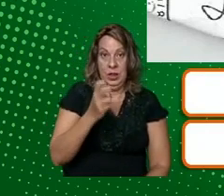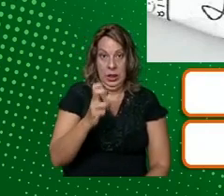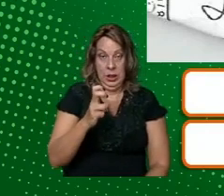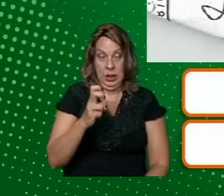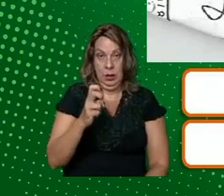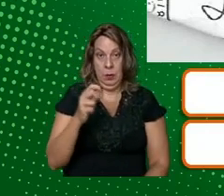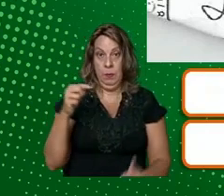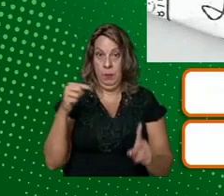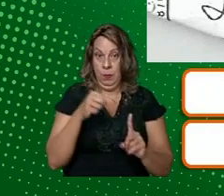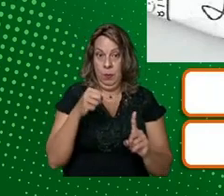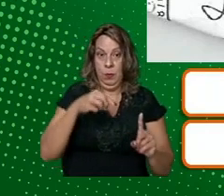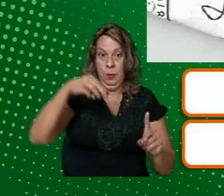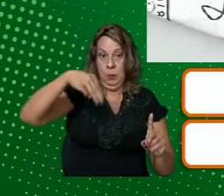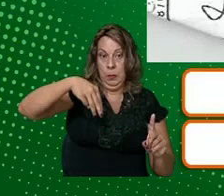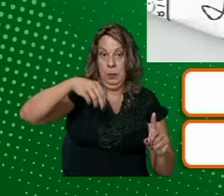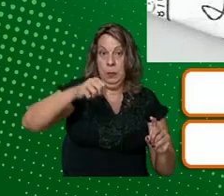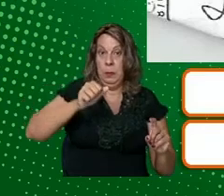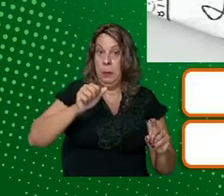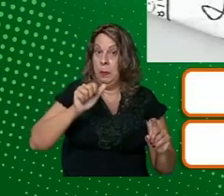037365. Mali